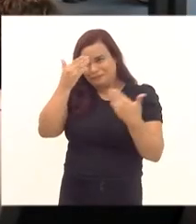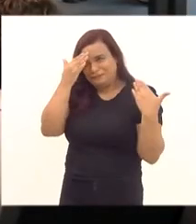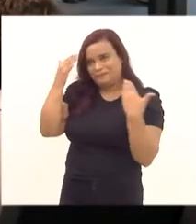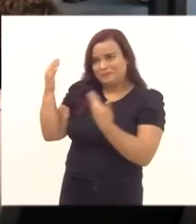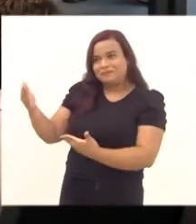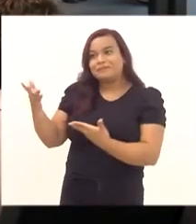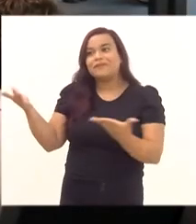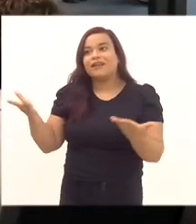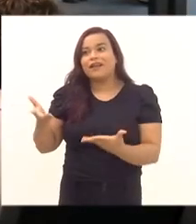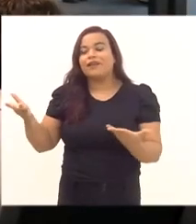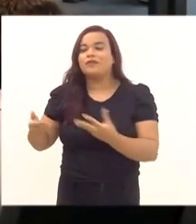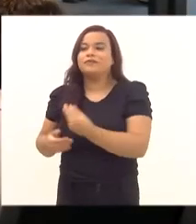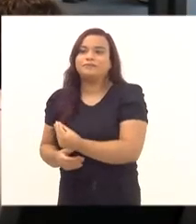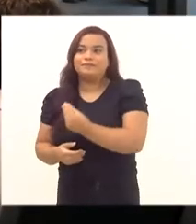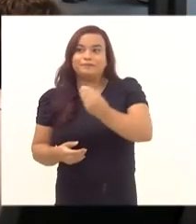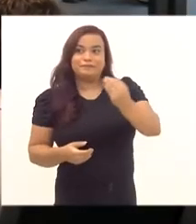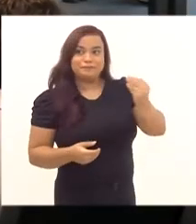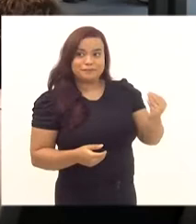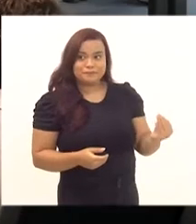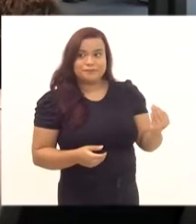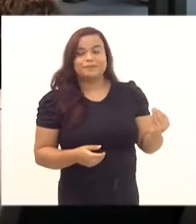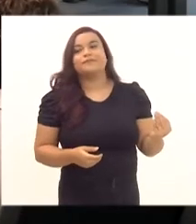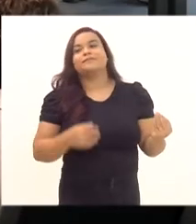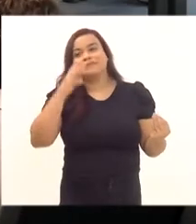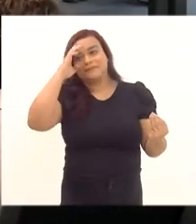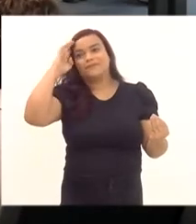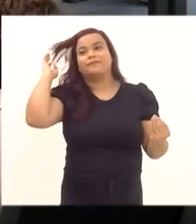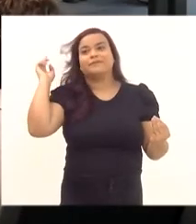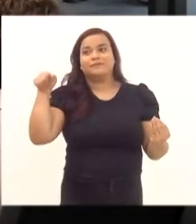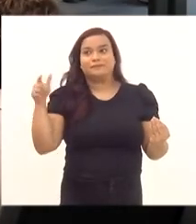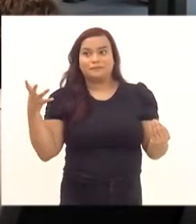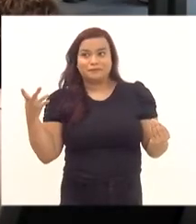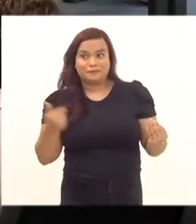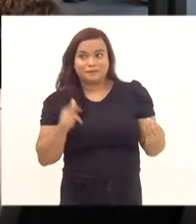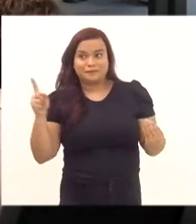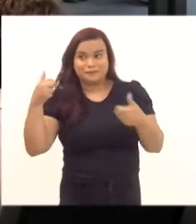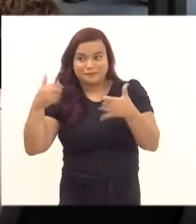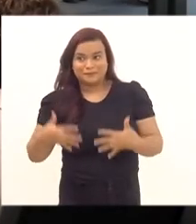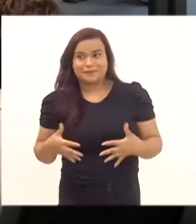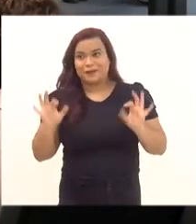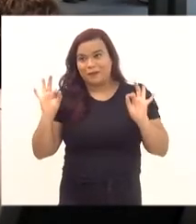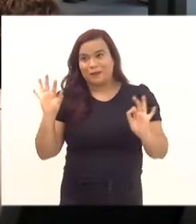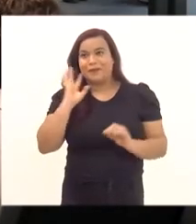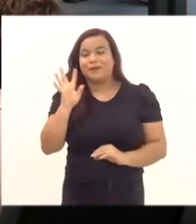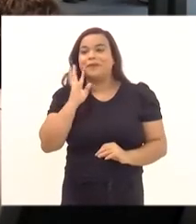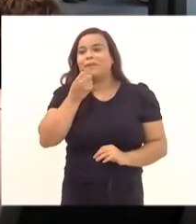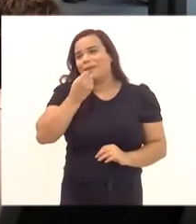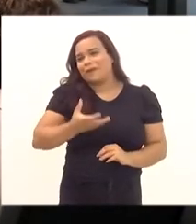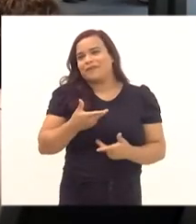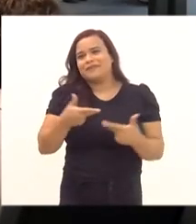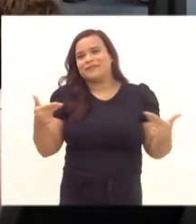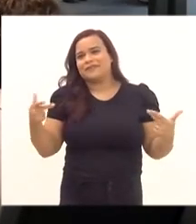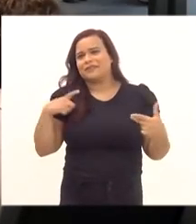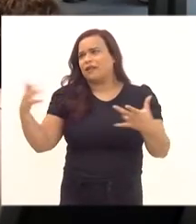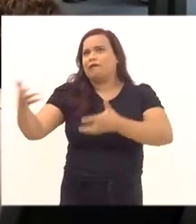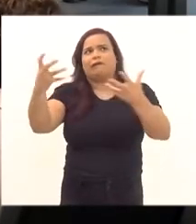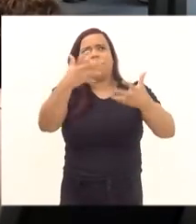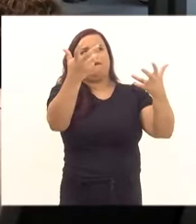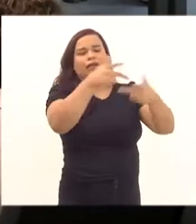passa aqui agora muito muito pertinente muito luxuosa né Que bom né Coisa boa no meio de tanta